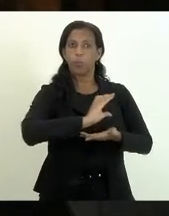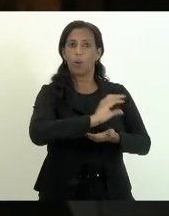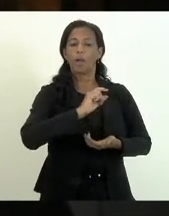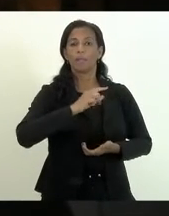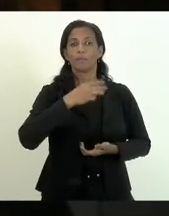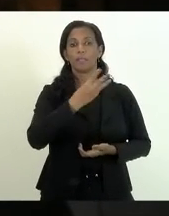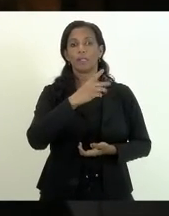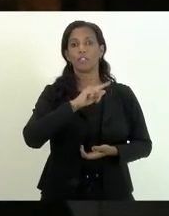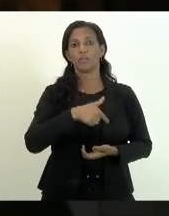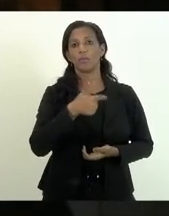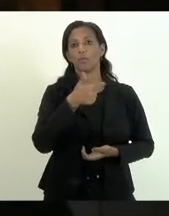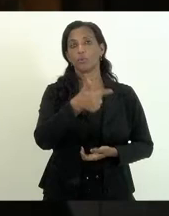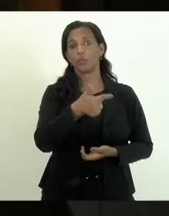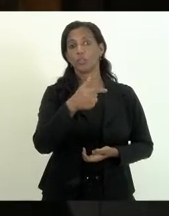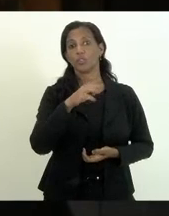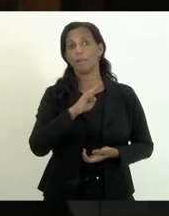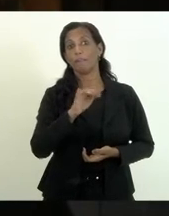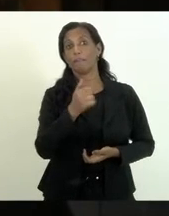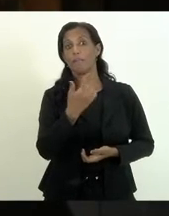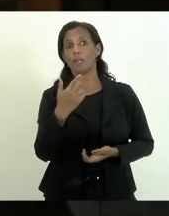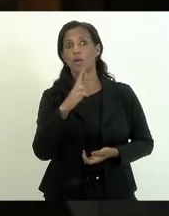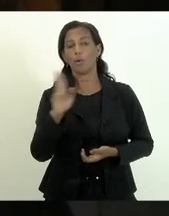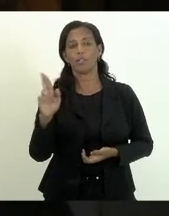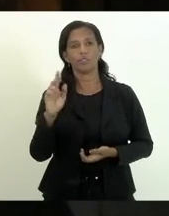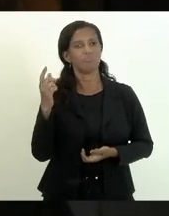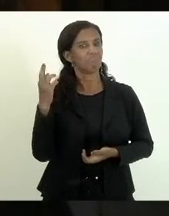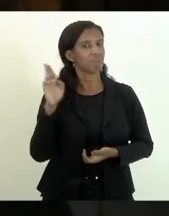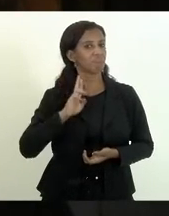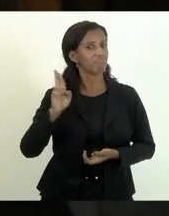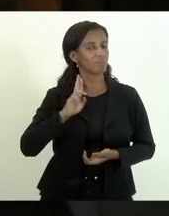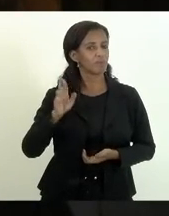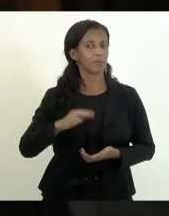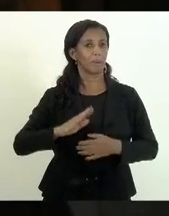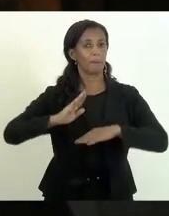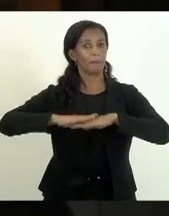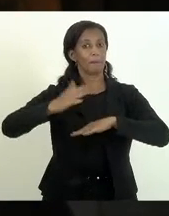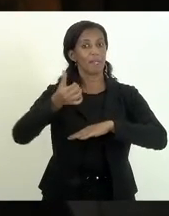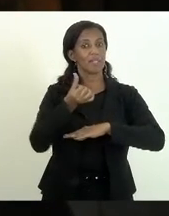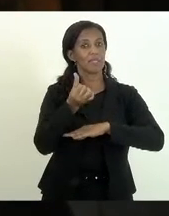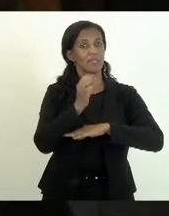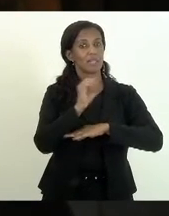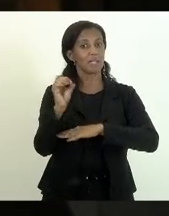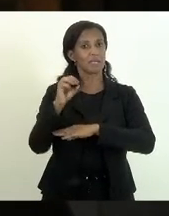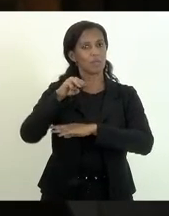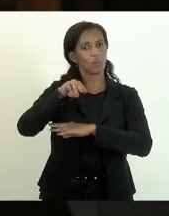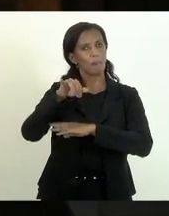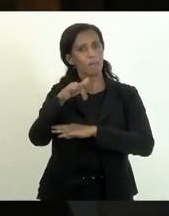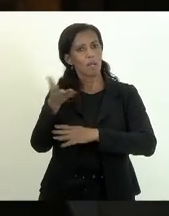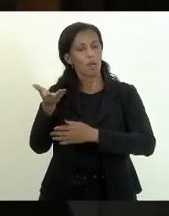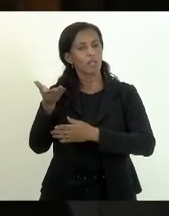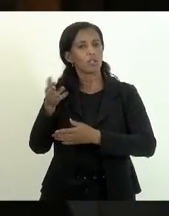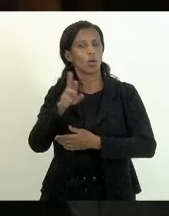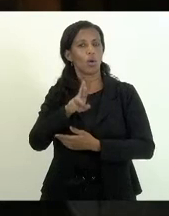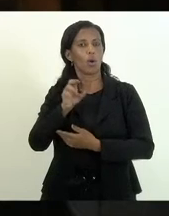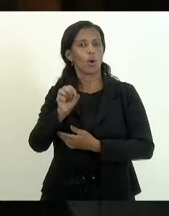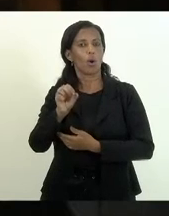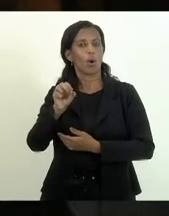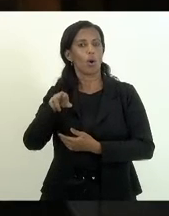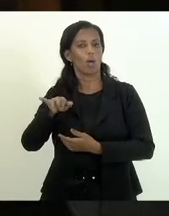3,2 bilhões de reais no Caixa sendo que mais de 600 milhões de royalties